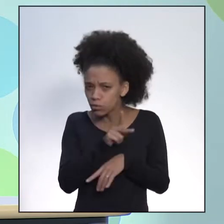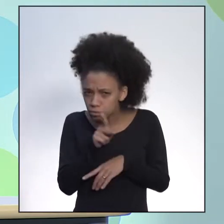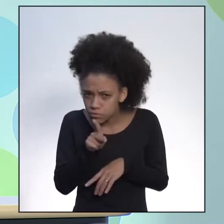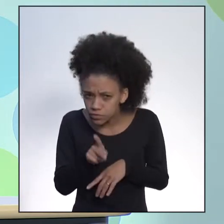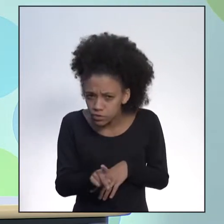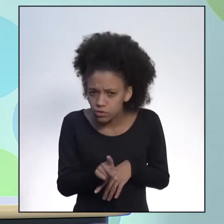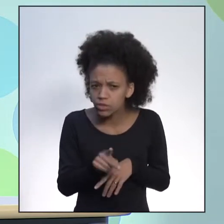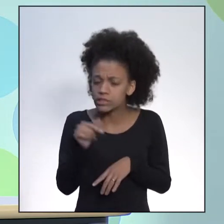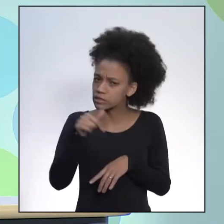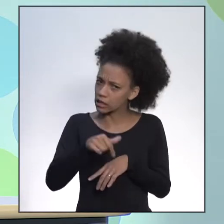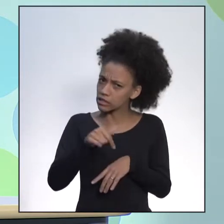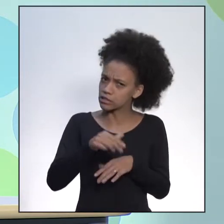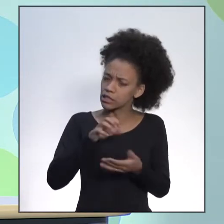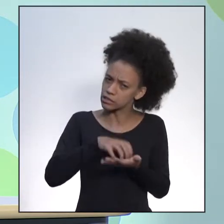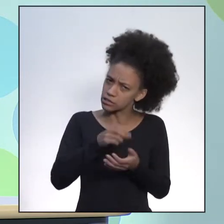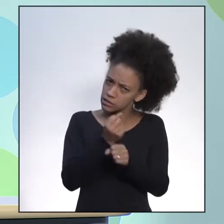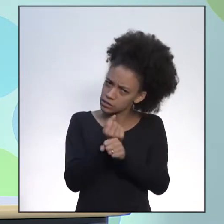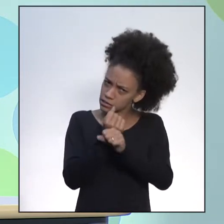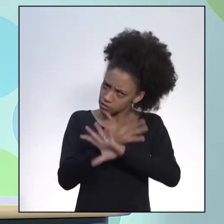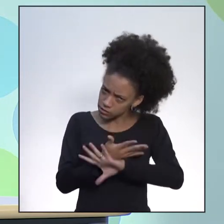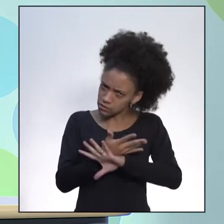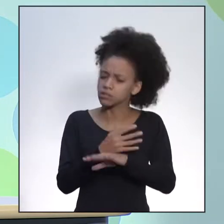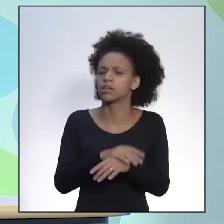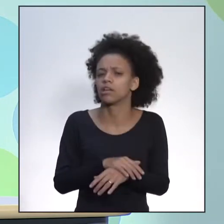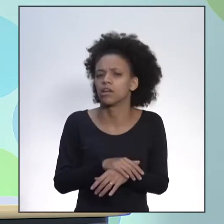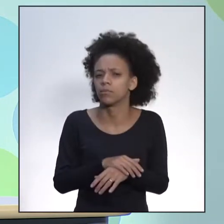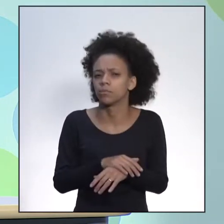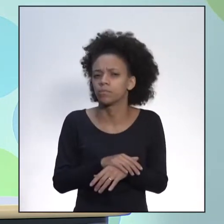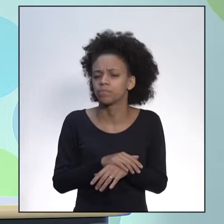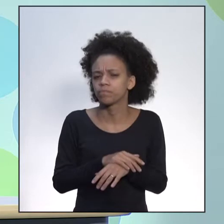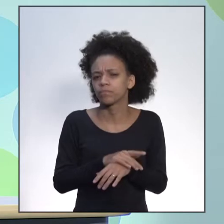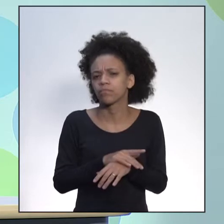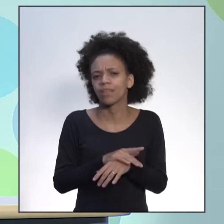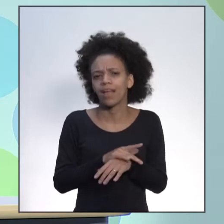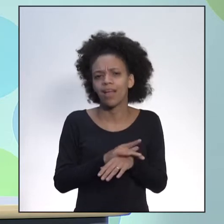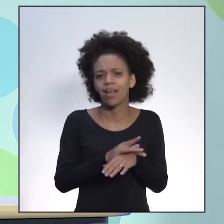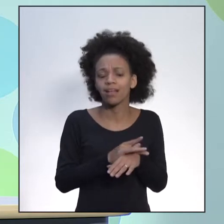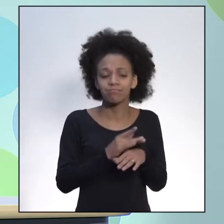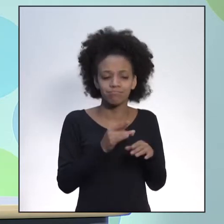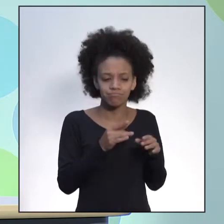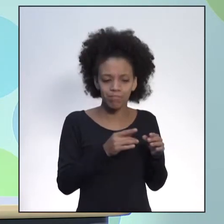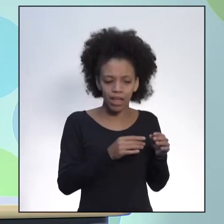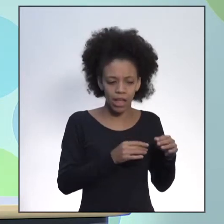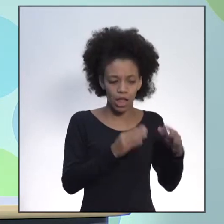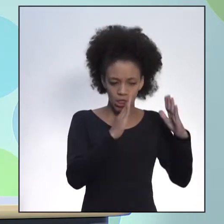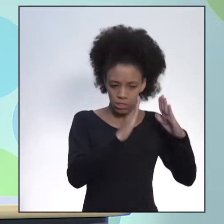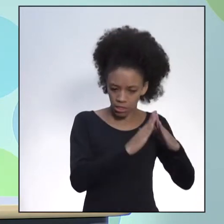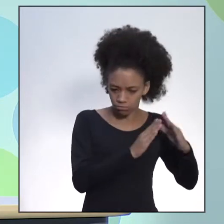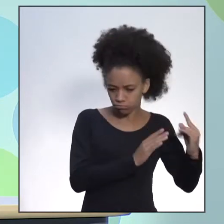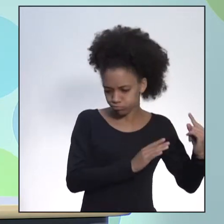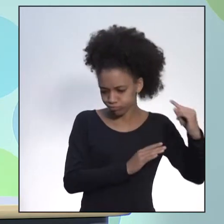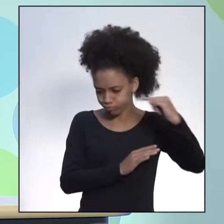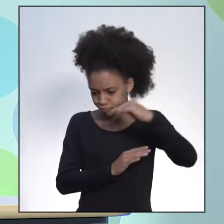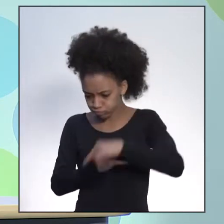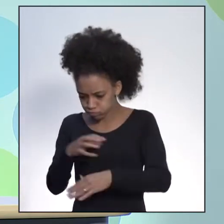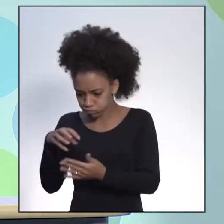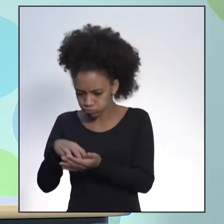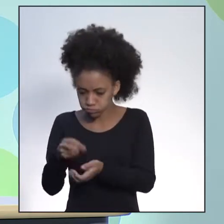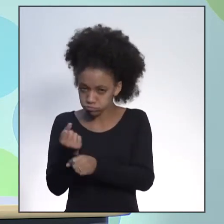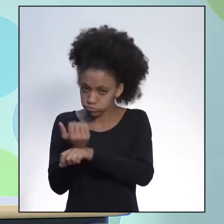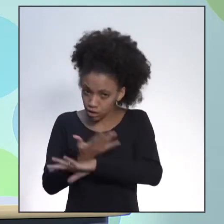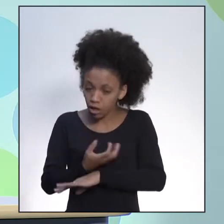que aqui estão no Centro de Mídia, eles vieram, deixaram seus lares, vieram na maior boa vontade, estão